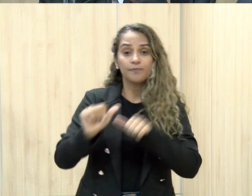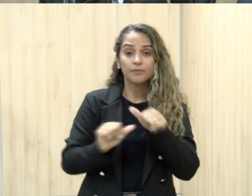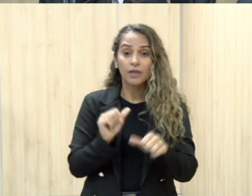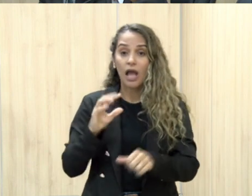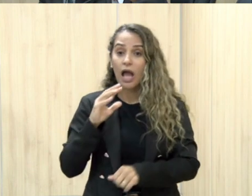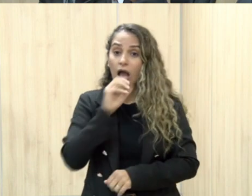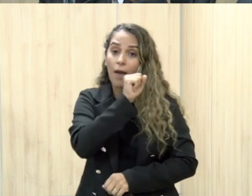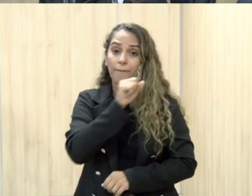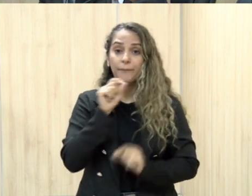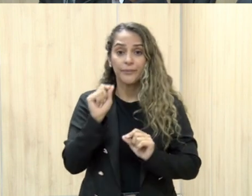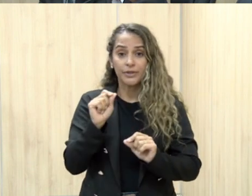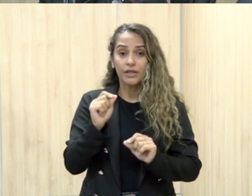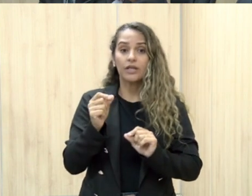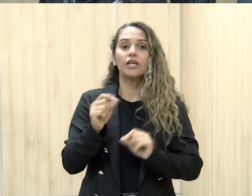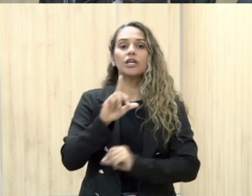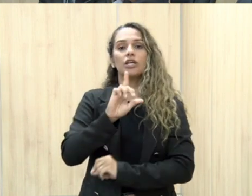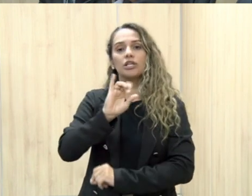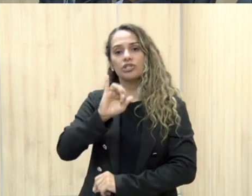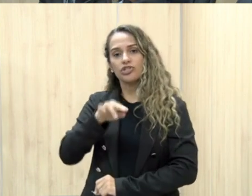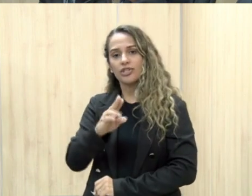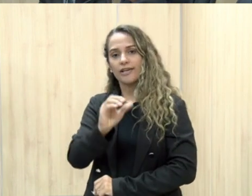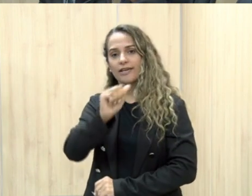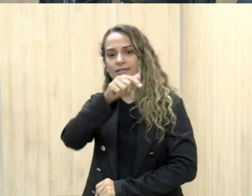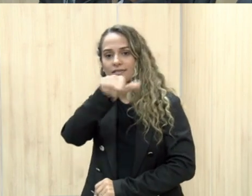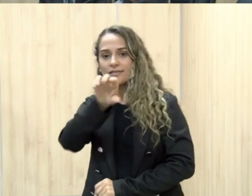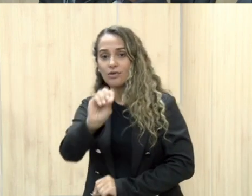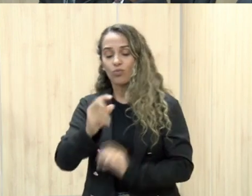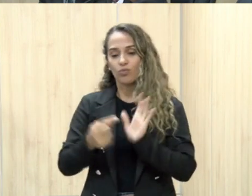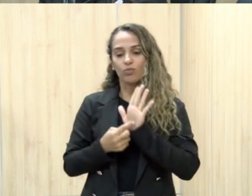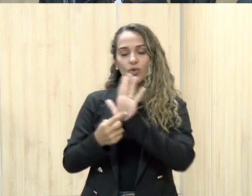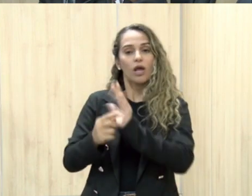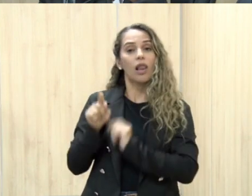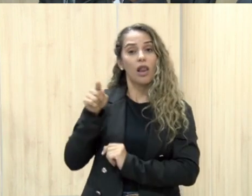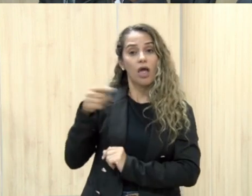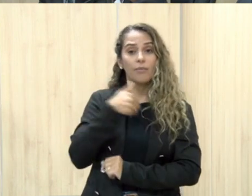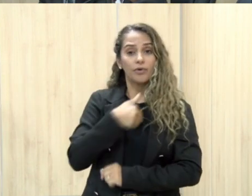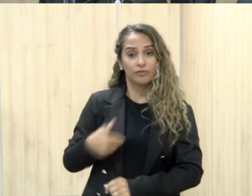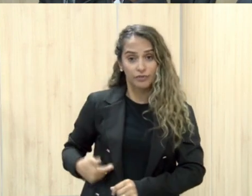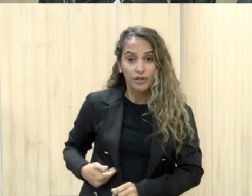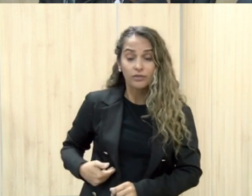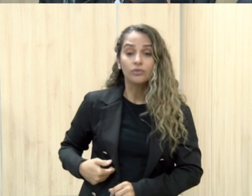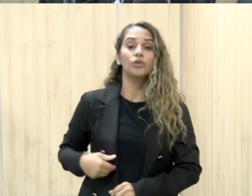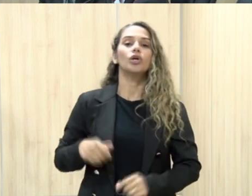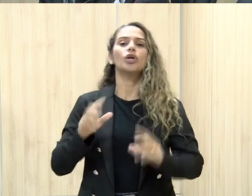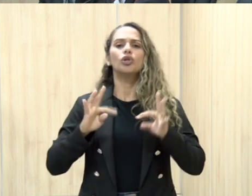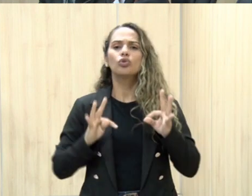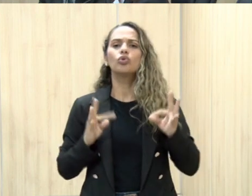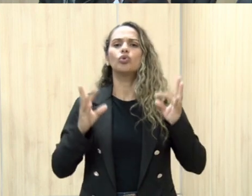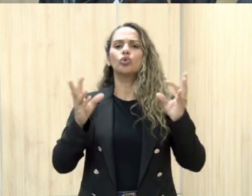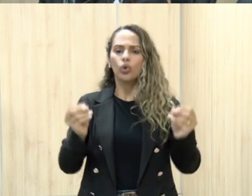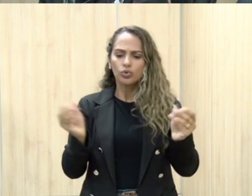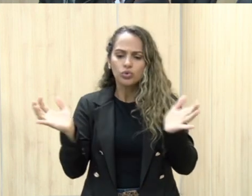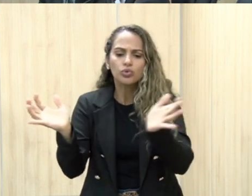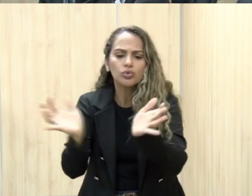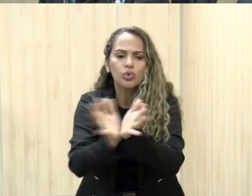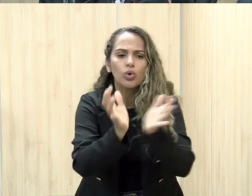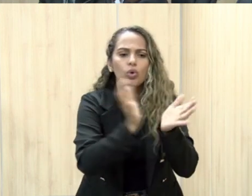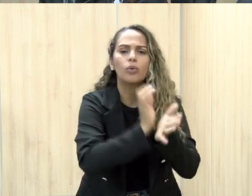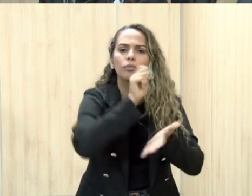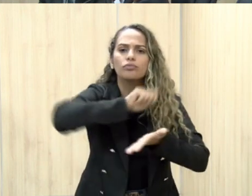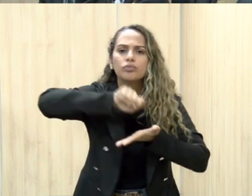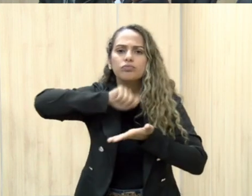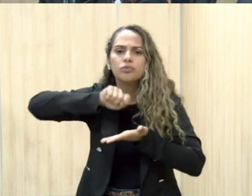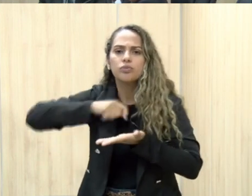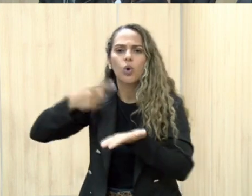imediato em indicação com a subscrição coletiva da comissão e estamos já